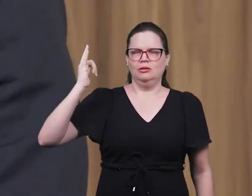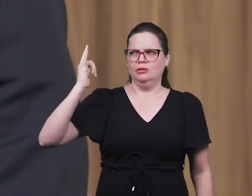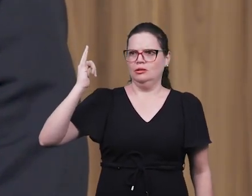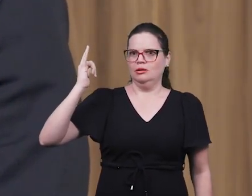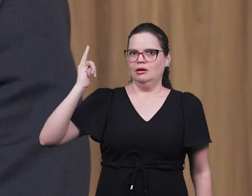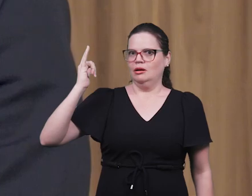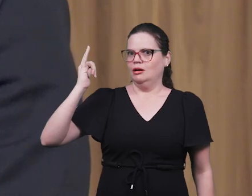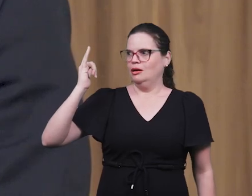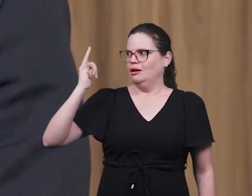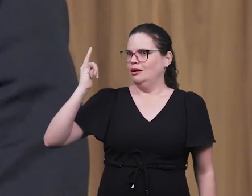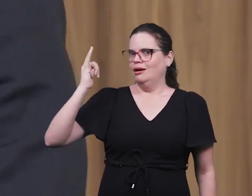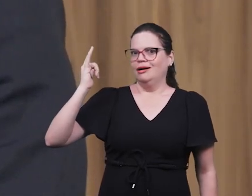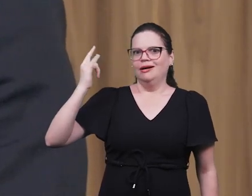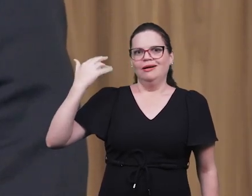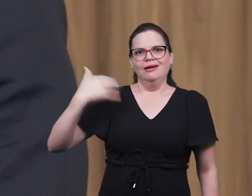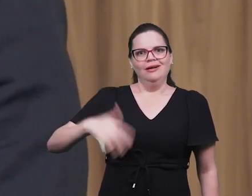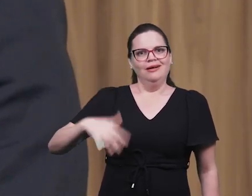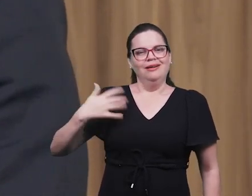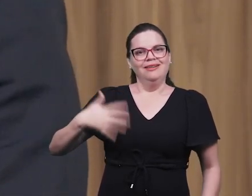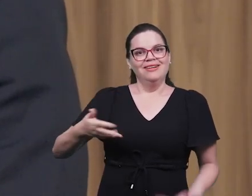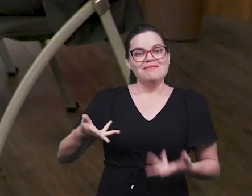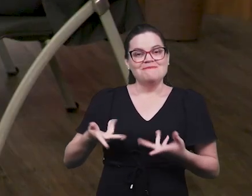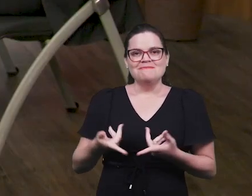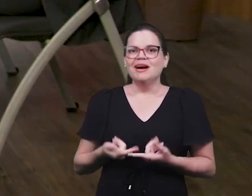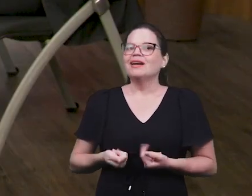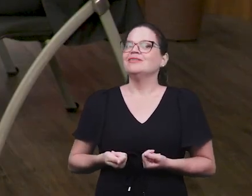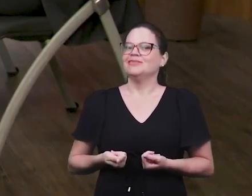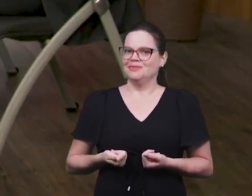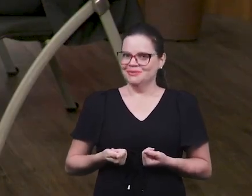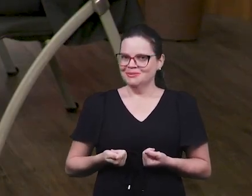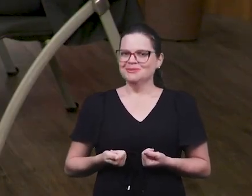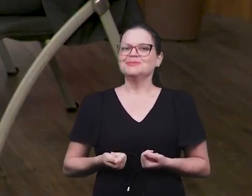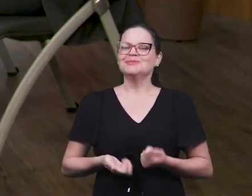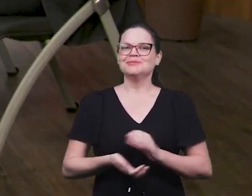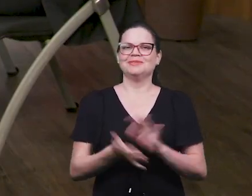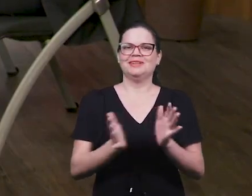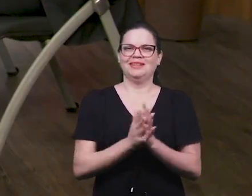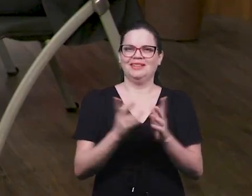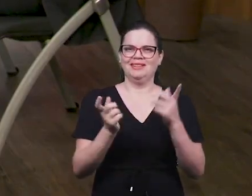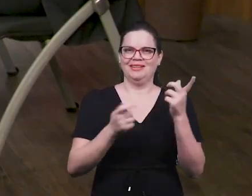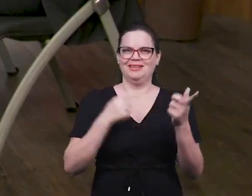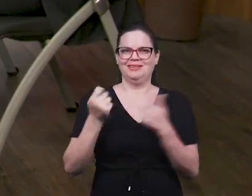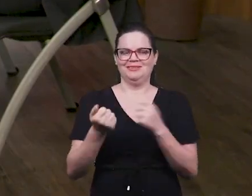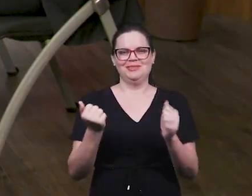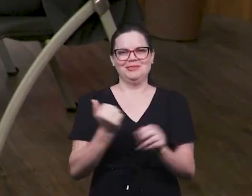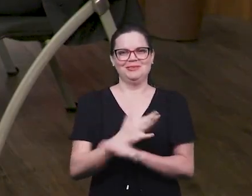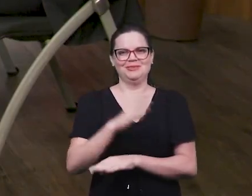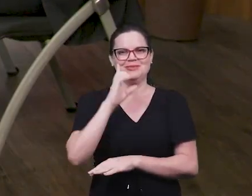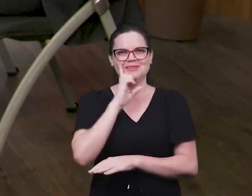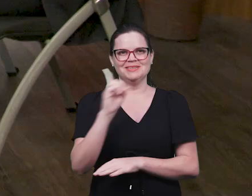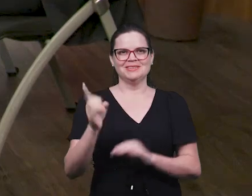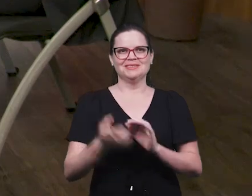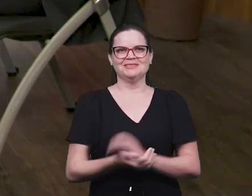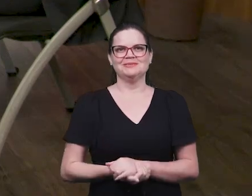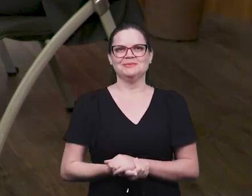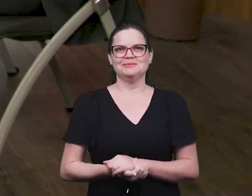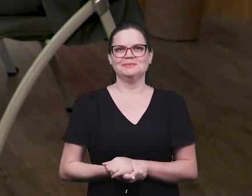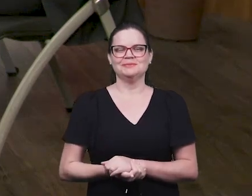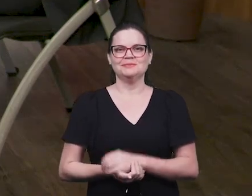este amor, ele é maravilhoso. Aleluia. Bendito seja o nome Glória do a Deus. Senhor. Tudo